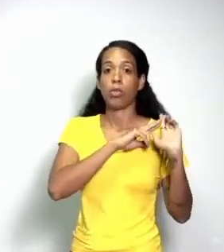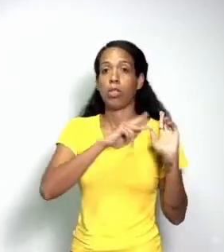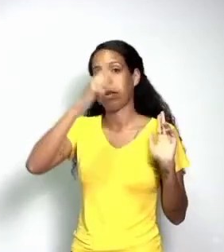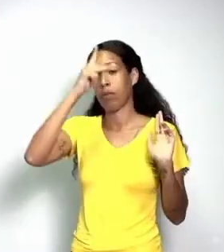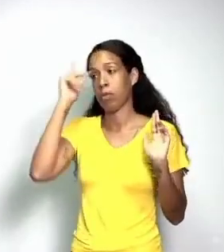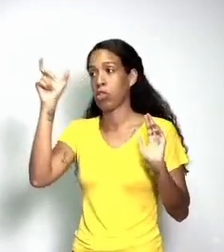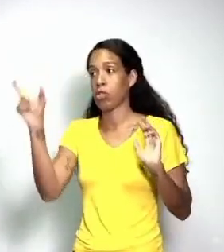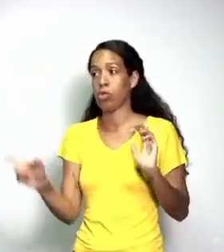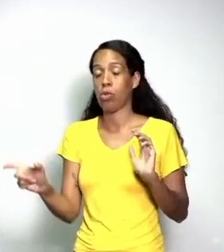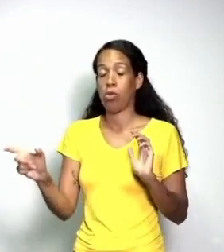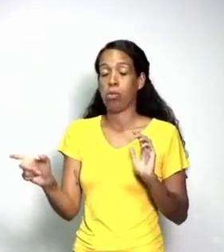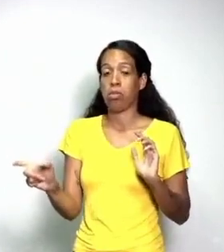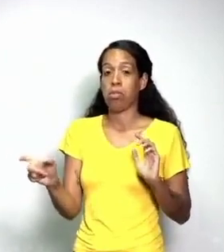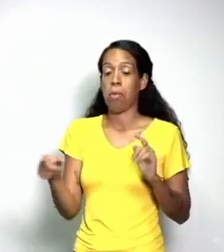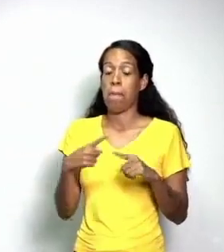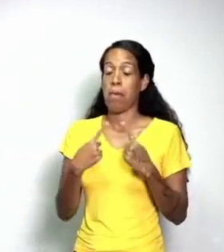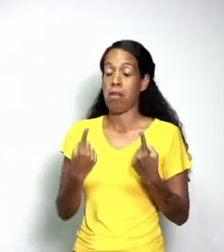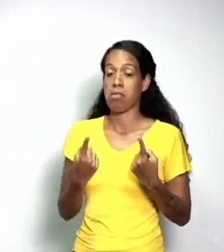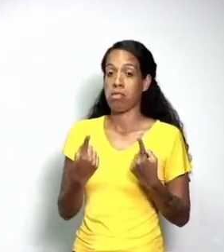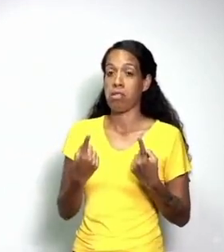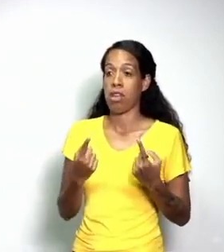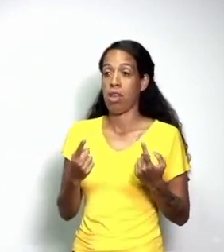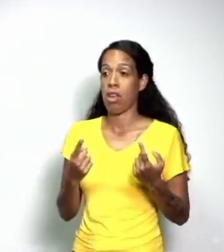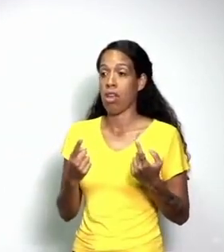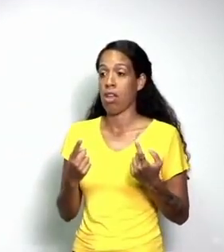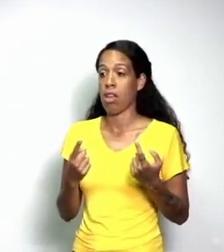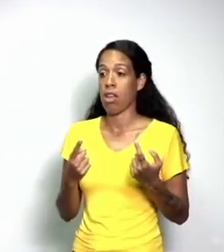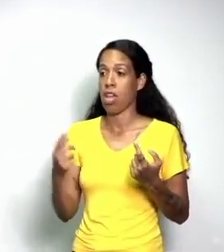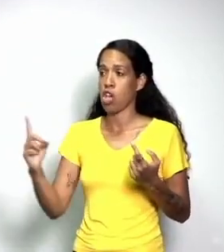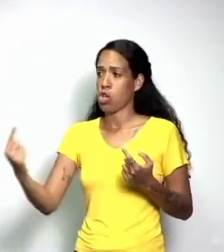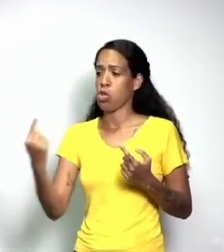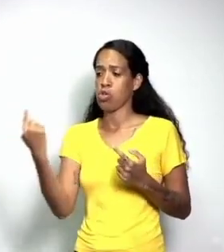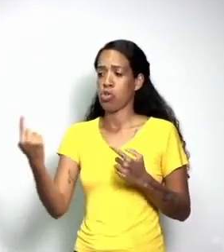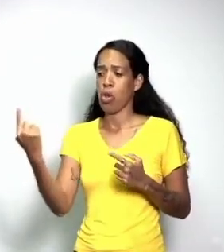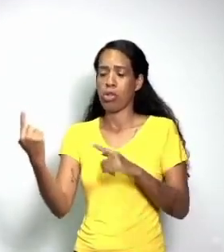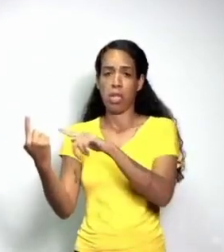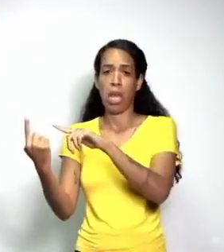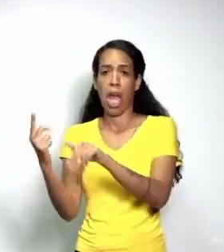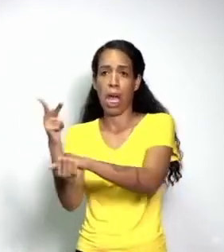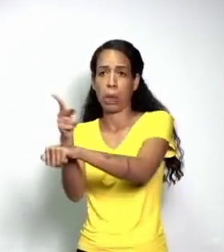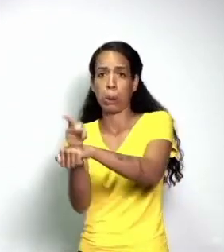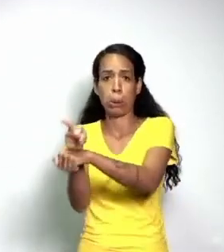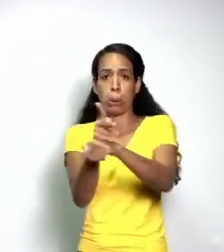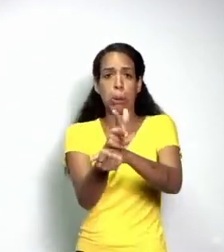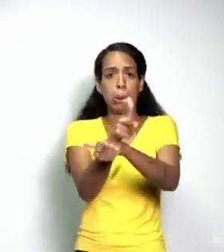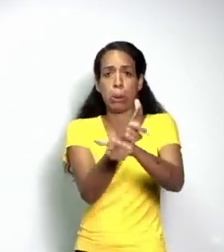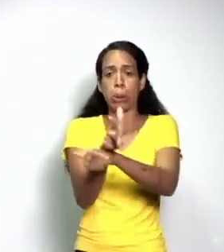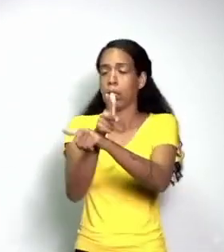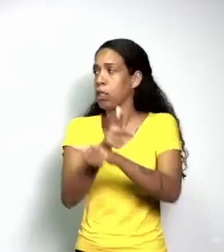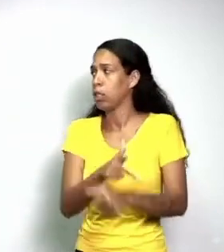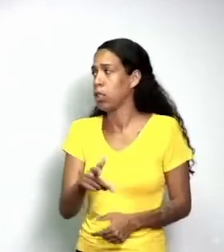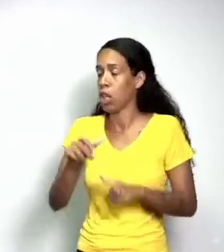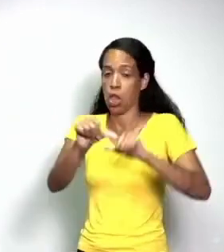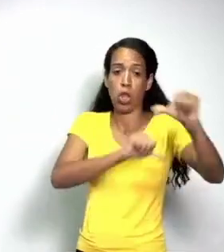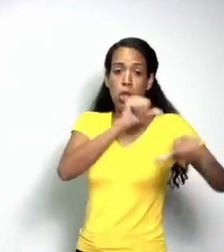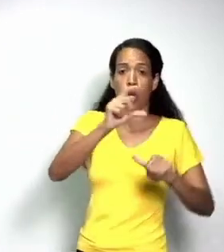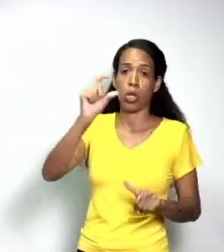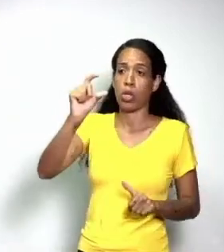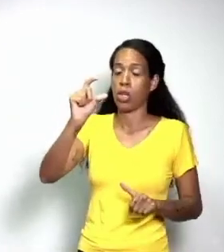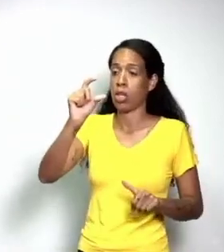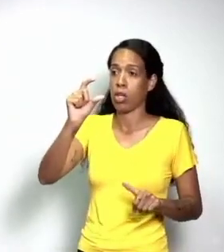alguma assistência, mas ela acabou ficando sozinha com a câmera e teve que ter a troca do